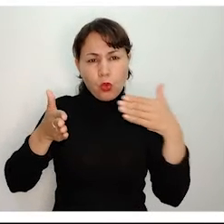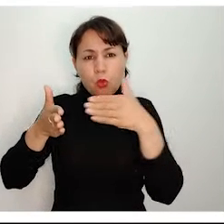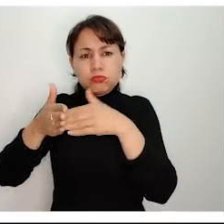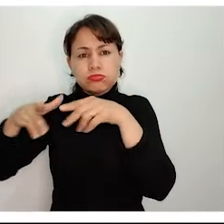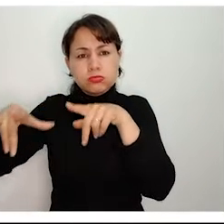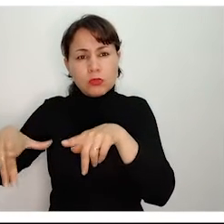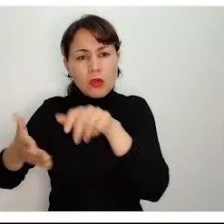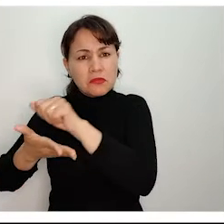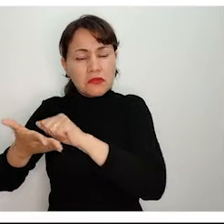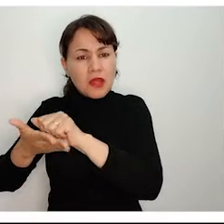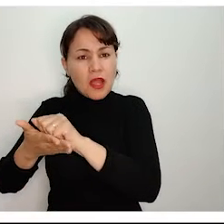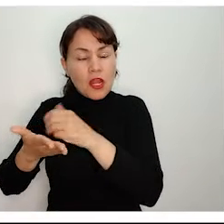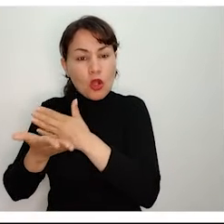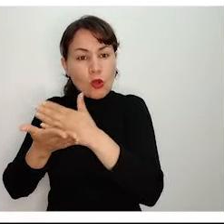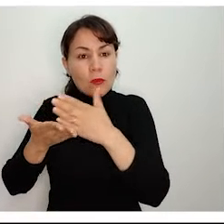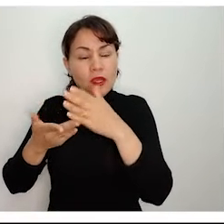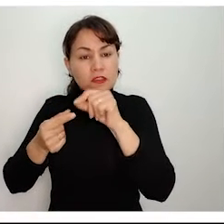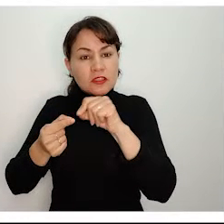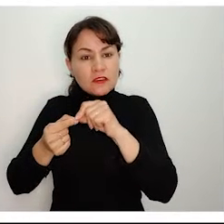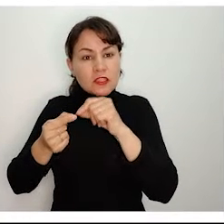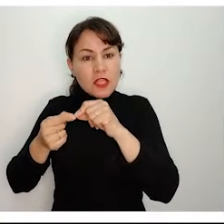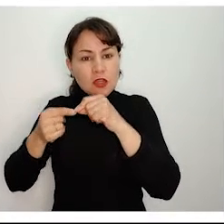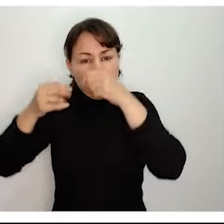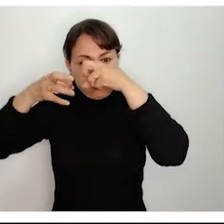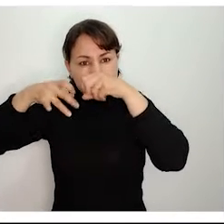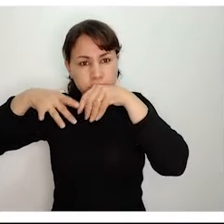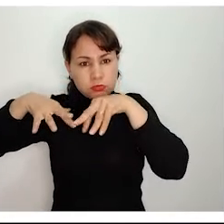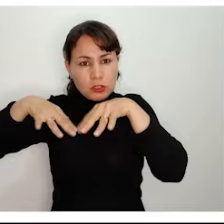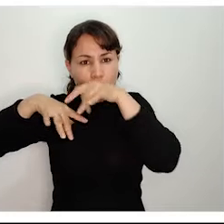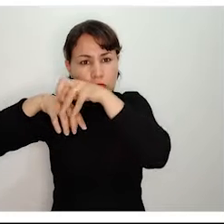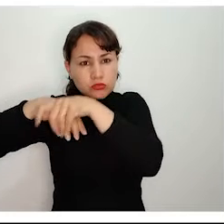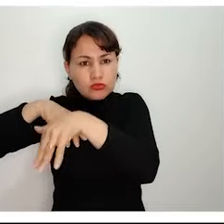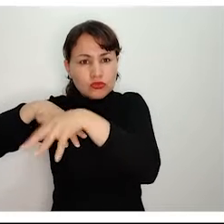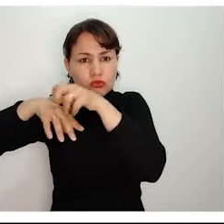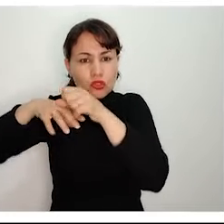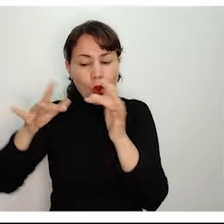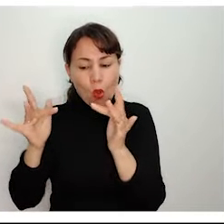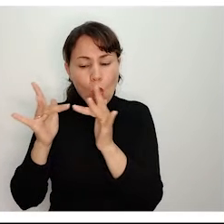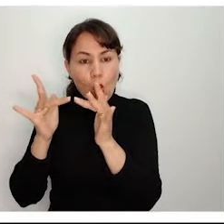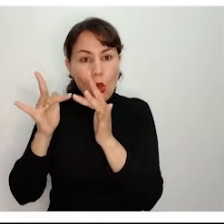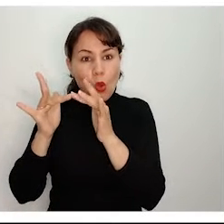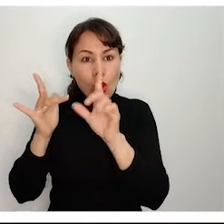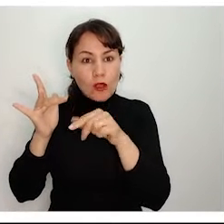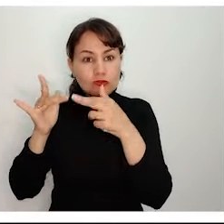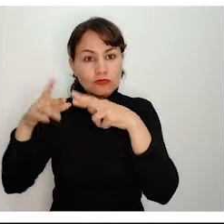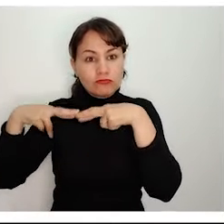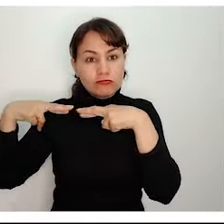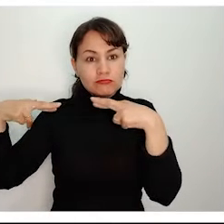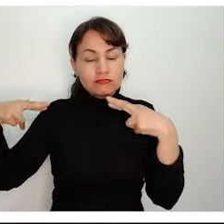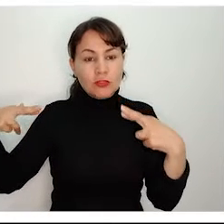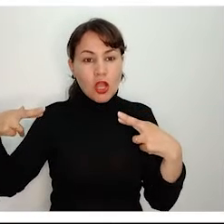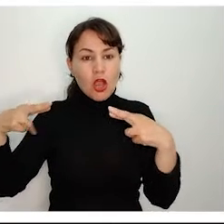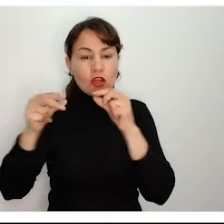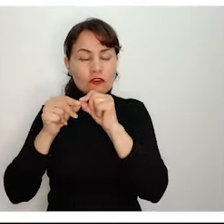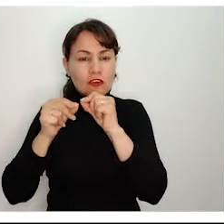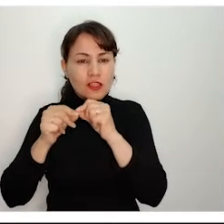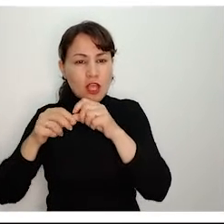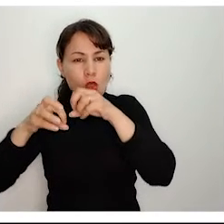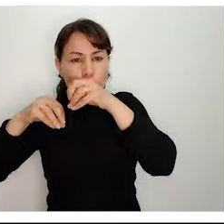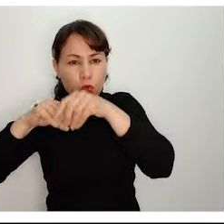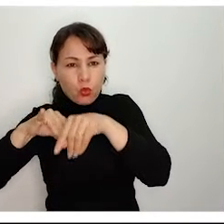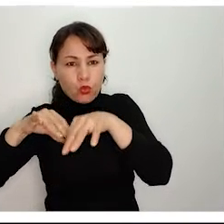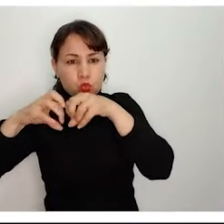local onde devem permanecer, começam a fazer as suas ramificações, começam a se ligar uns aos outros, fazendo